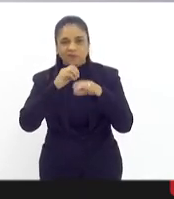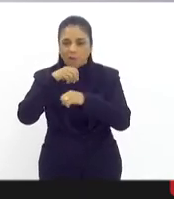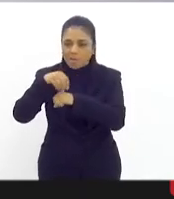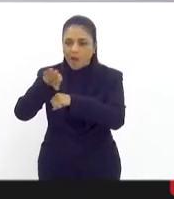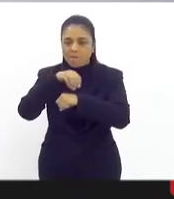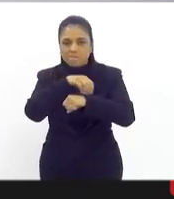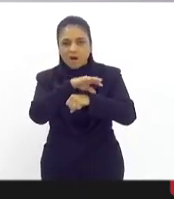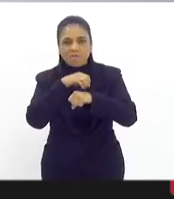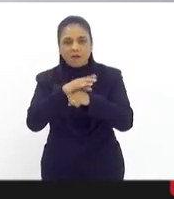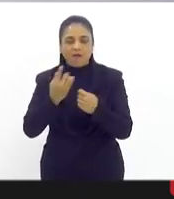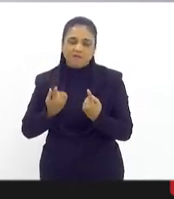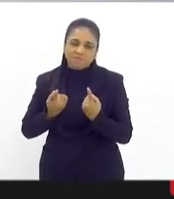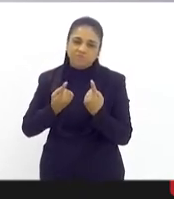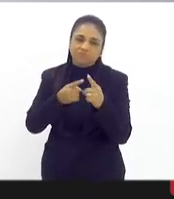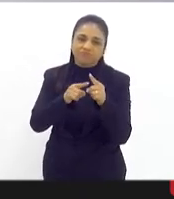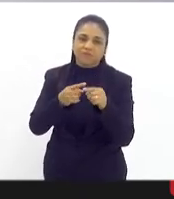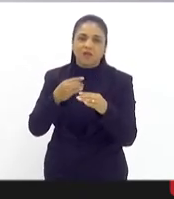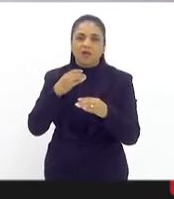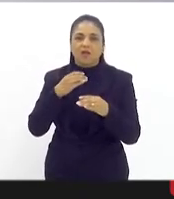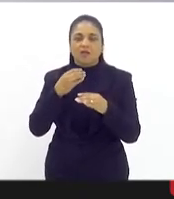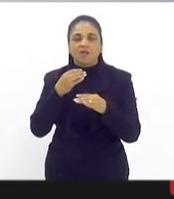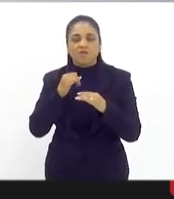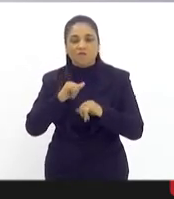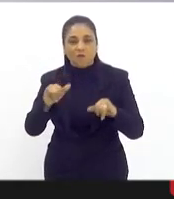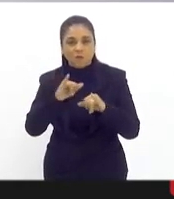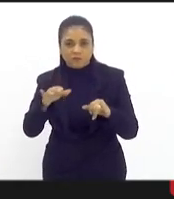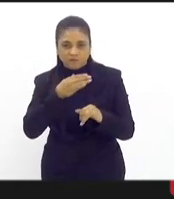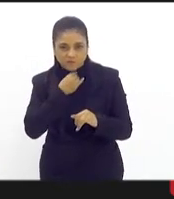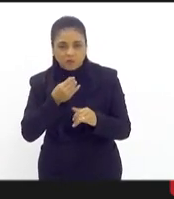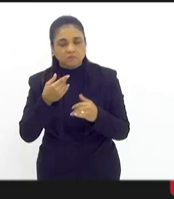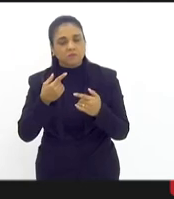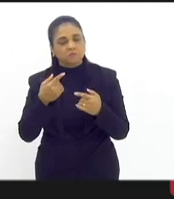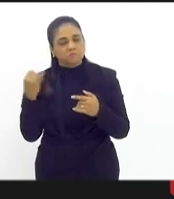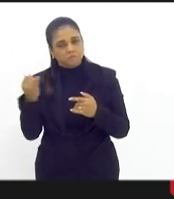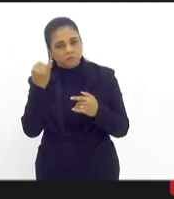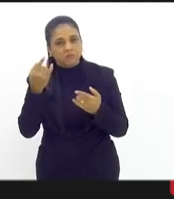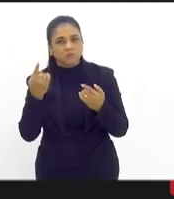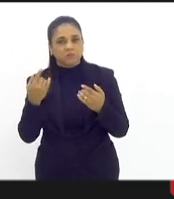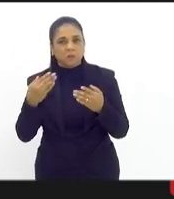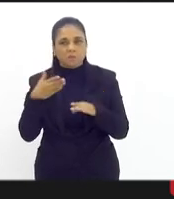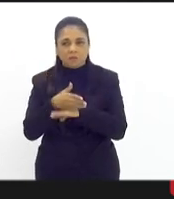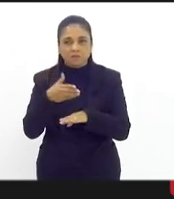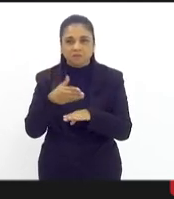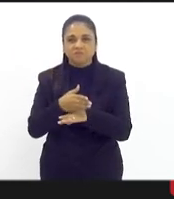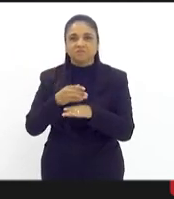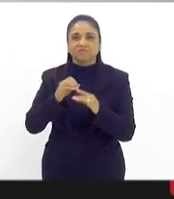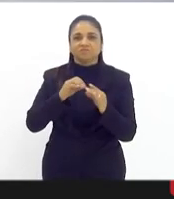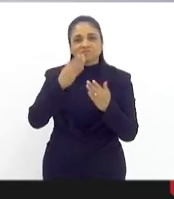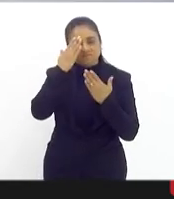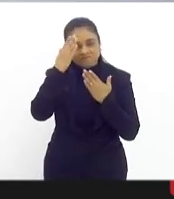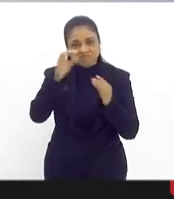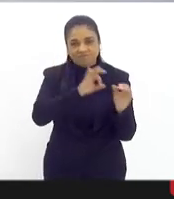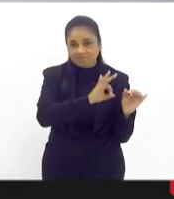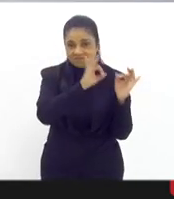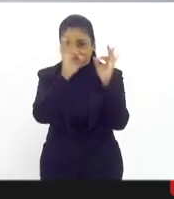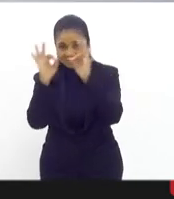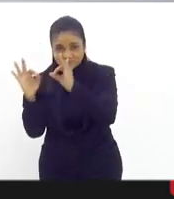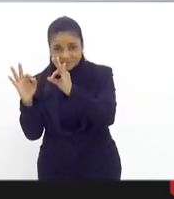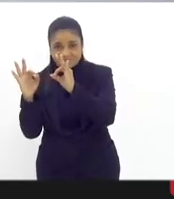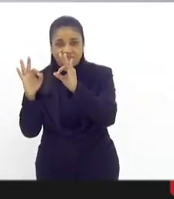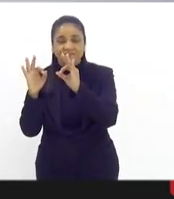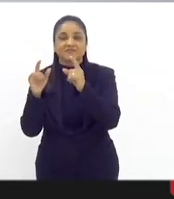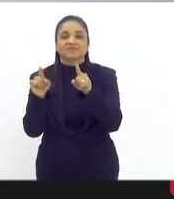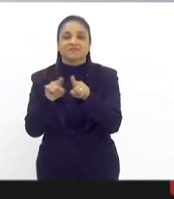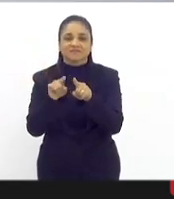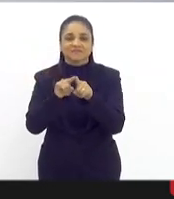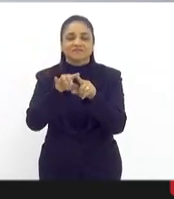contra a desinformação. Então, muito importante também a participação deles. Agradecer a todo mundo que nos assistiu, está nos assistindo até agora também através